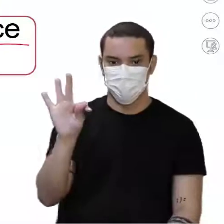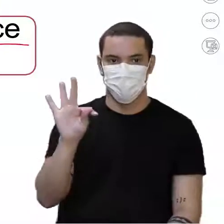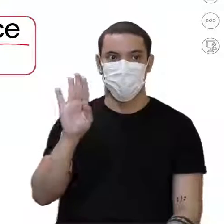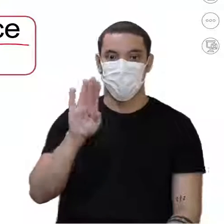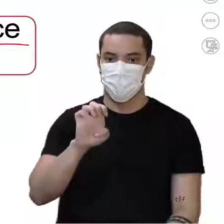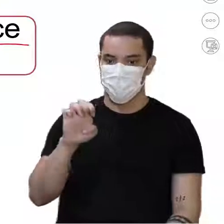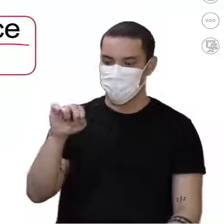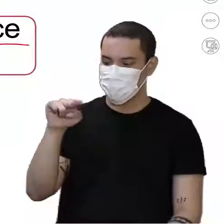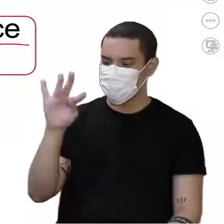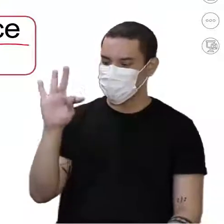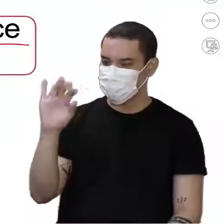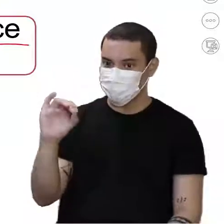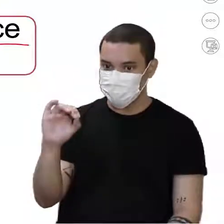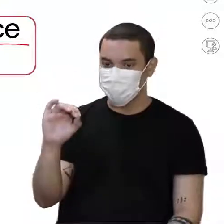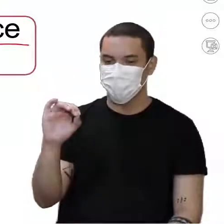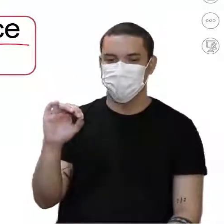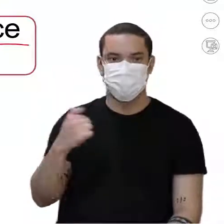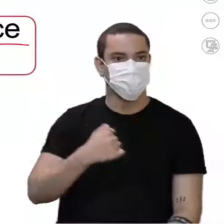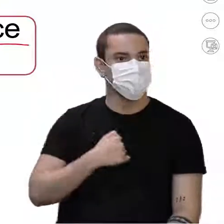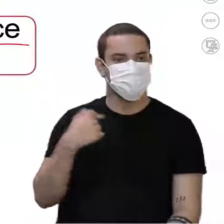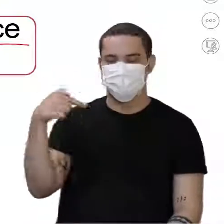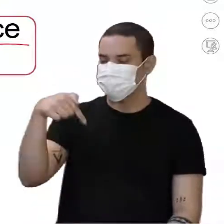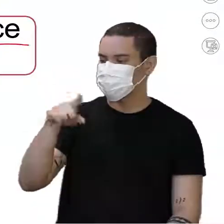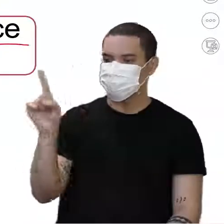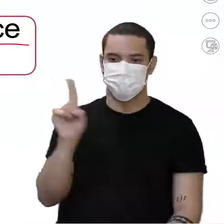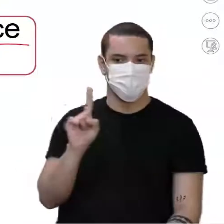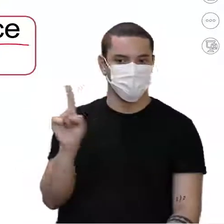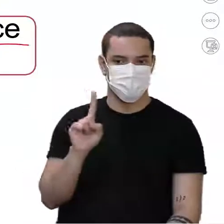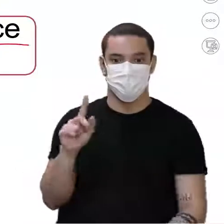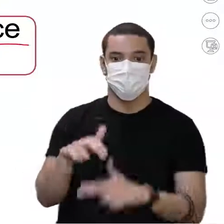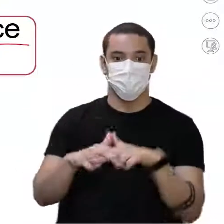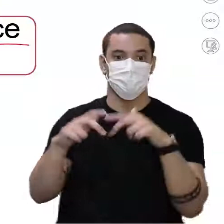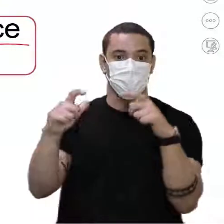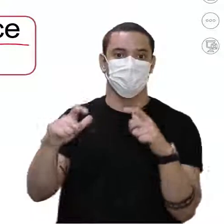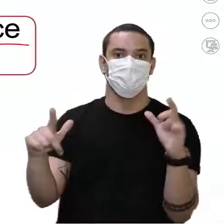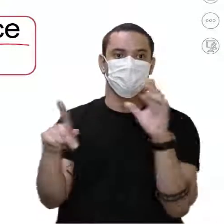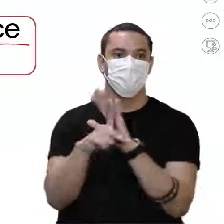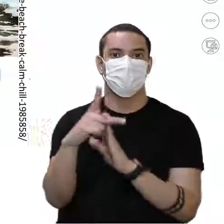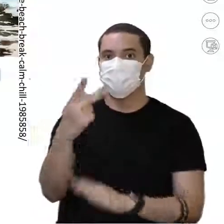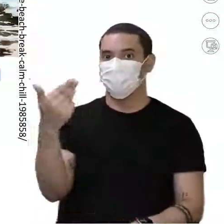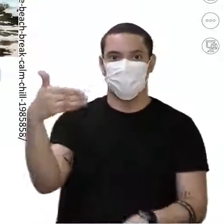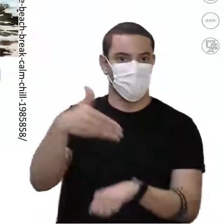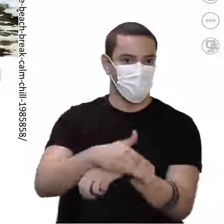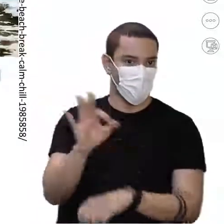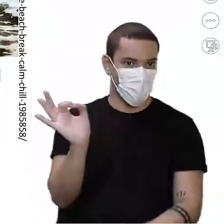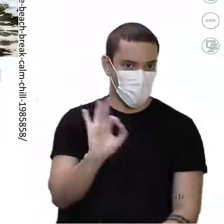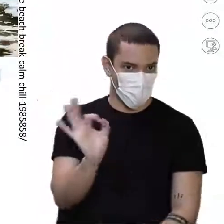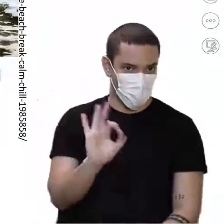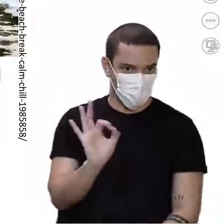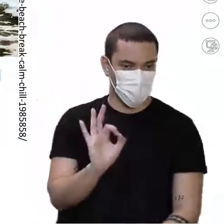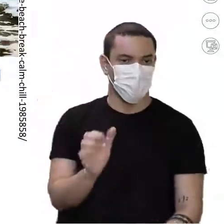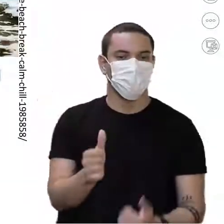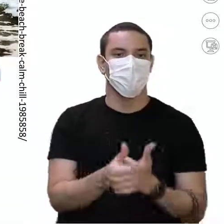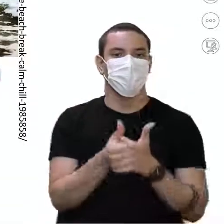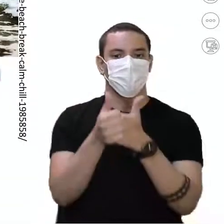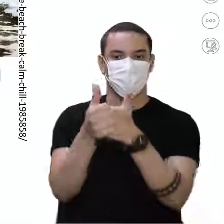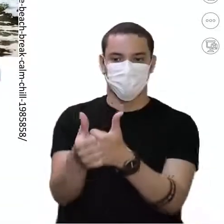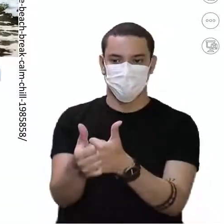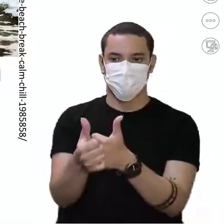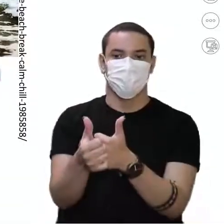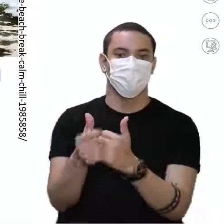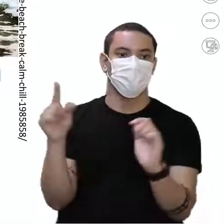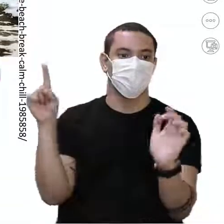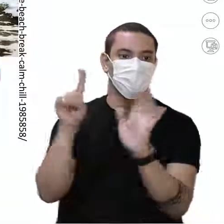been to, ou seja, eu não estive, e aí o lugar que você não esteve. Vamos seguir? Olha aí a